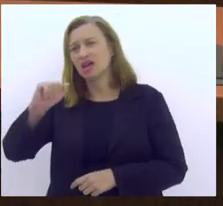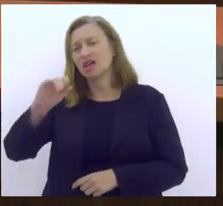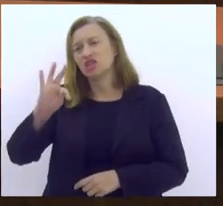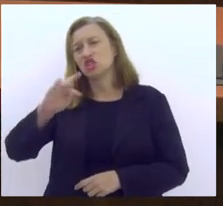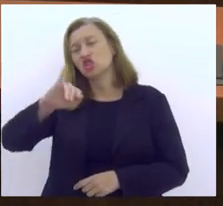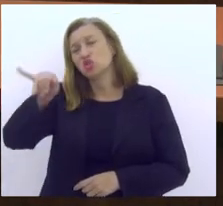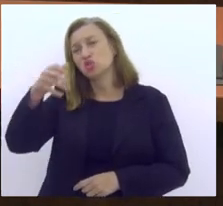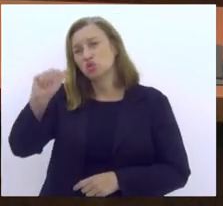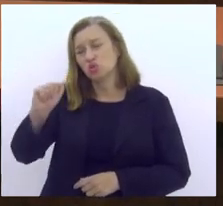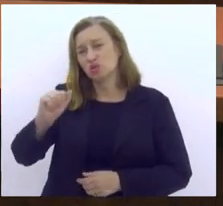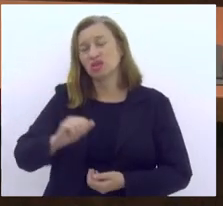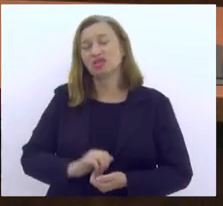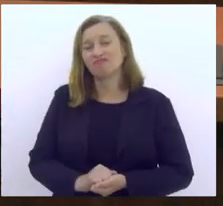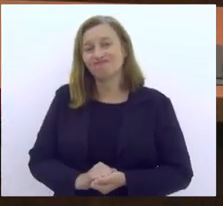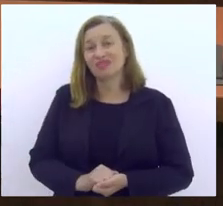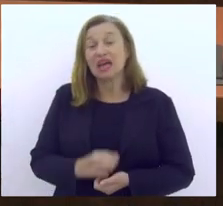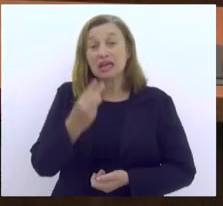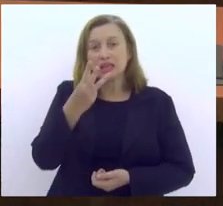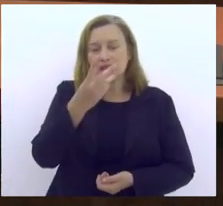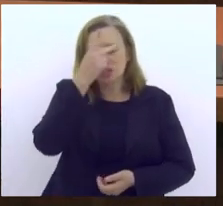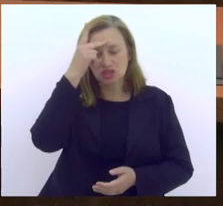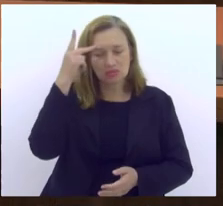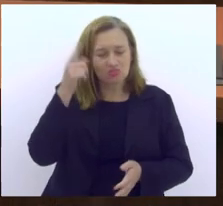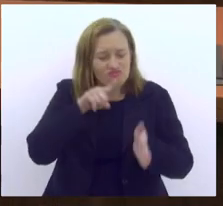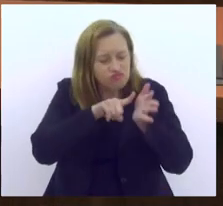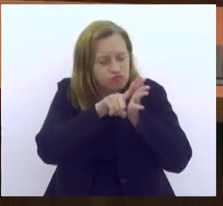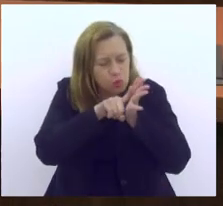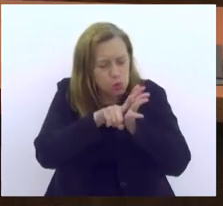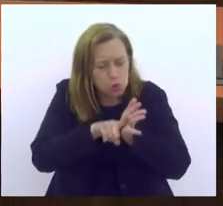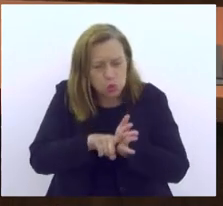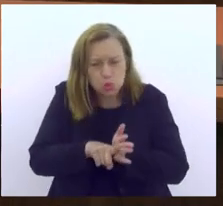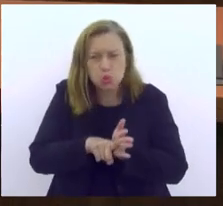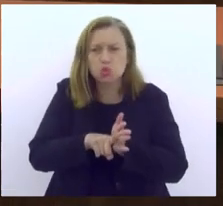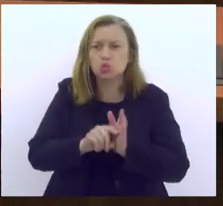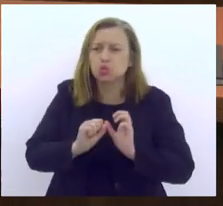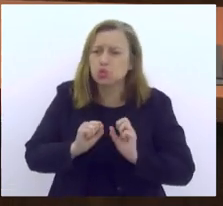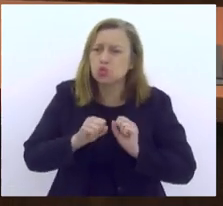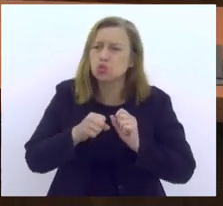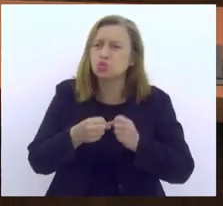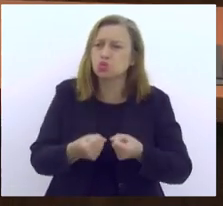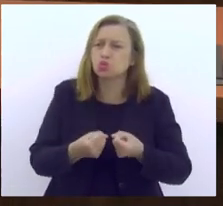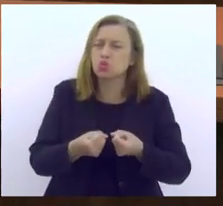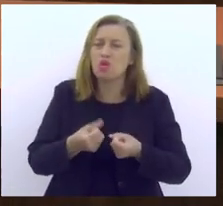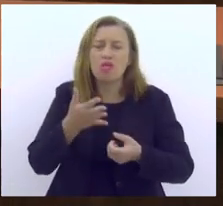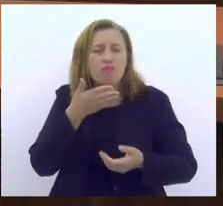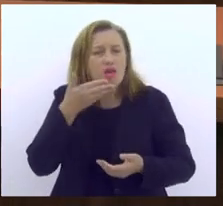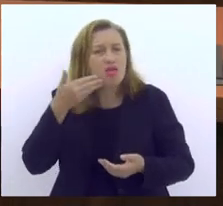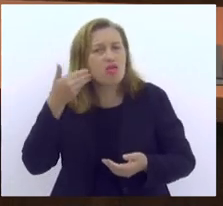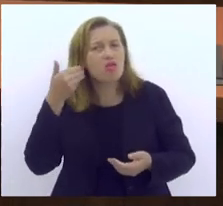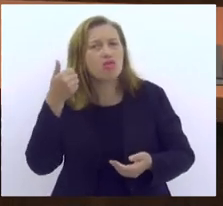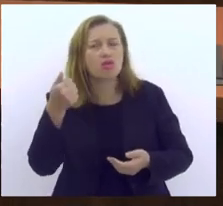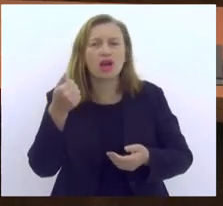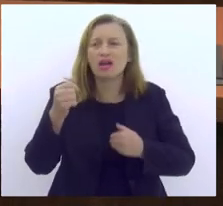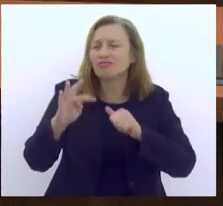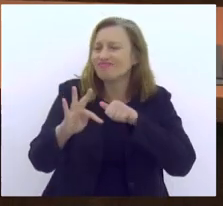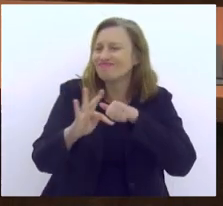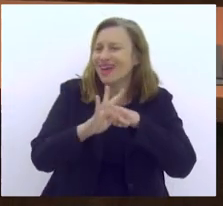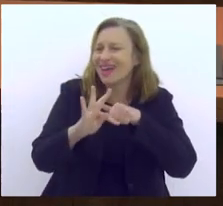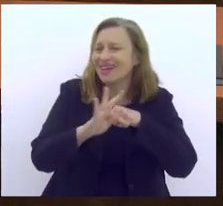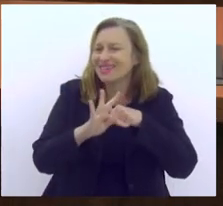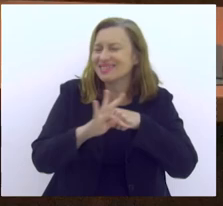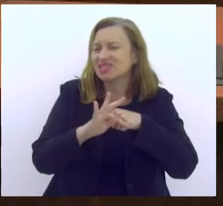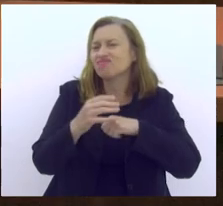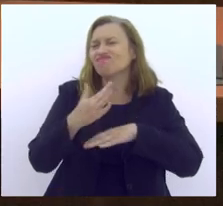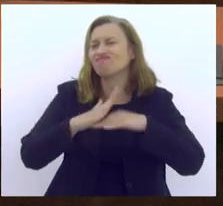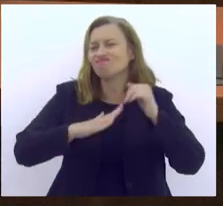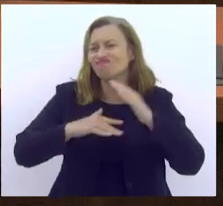médicos, três pesquisadores que buscam, na verdade, aprimorar técnicas para